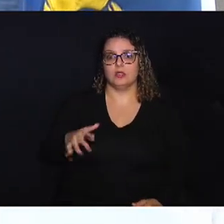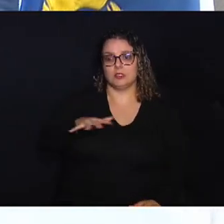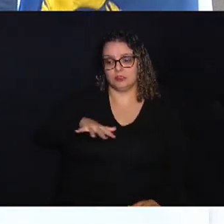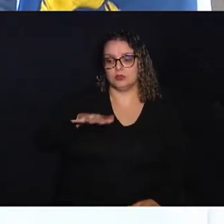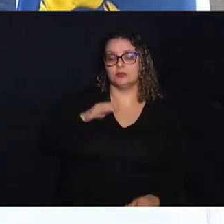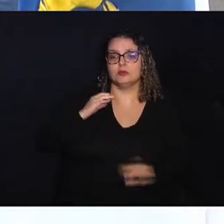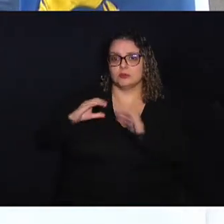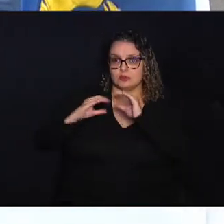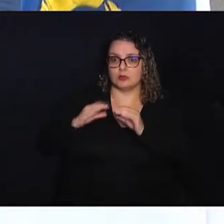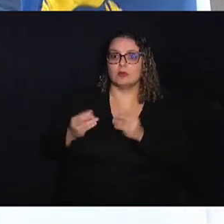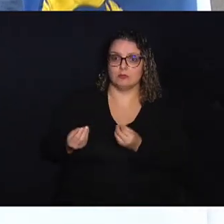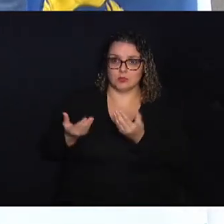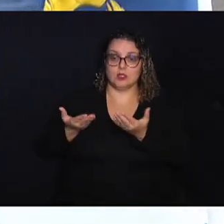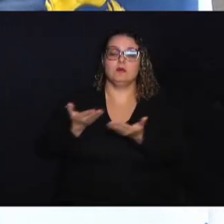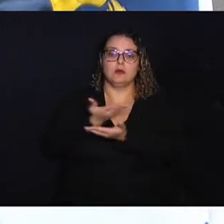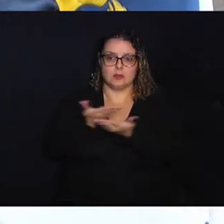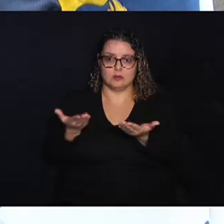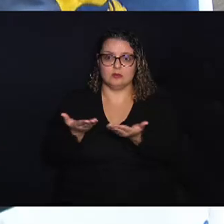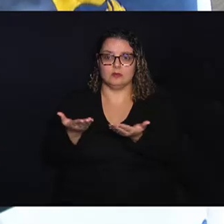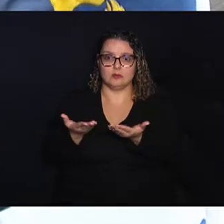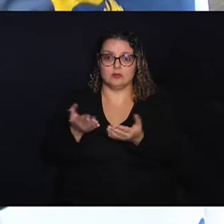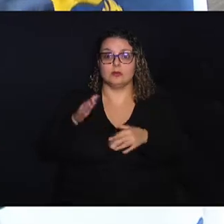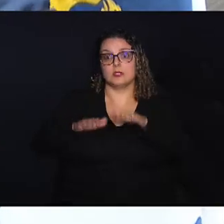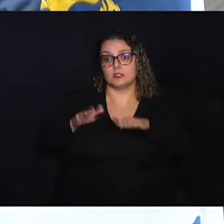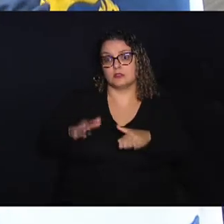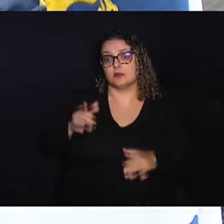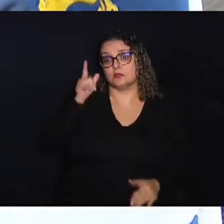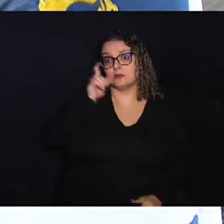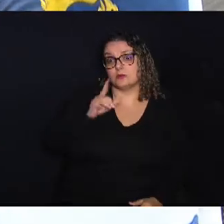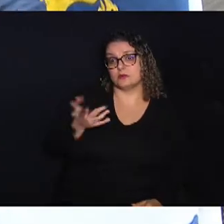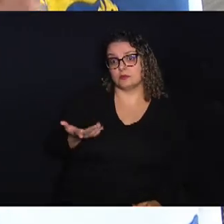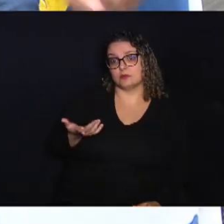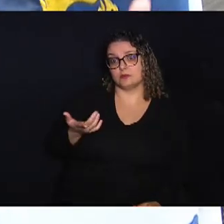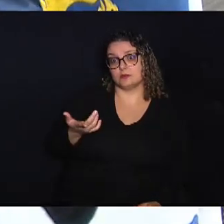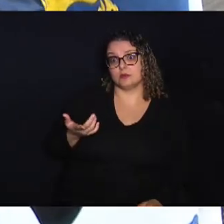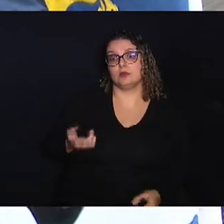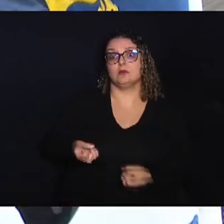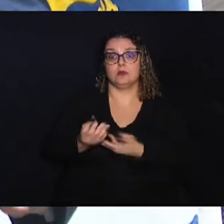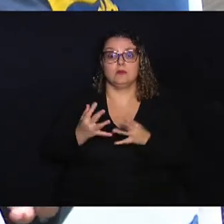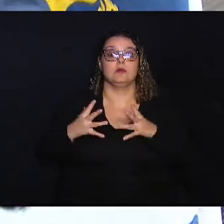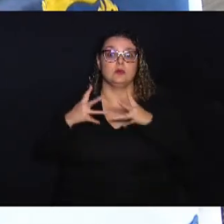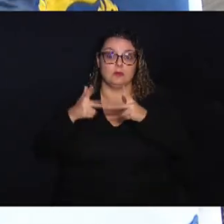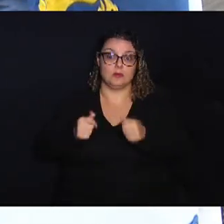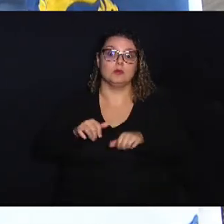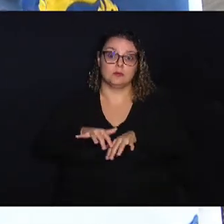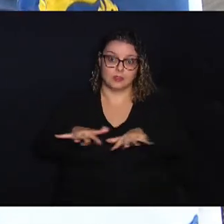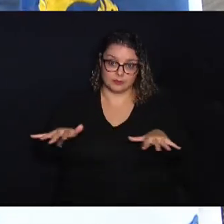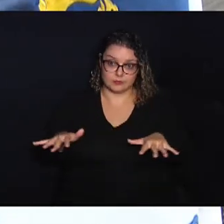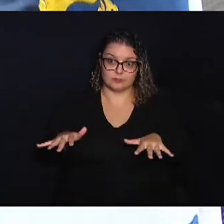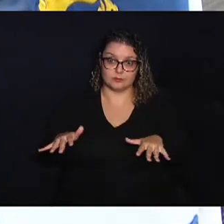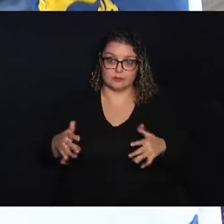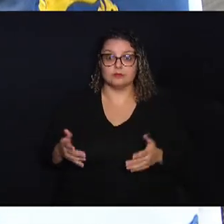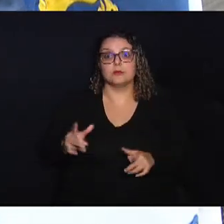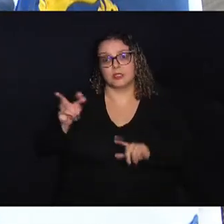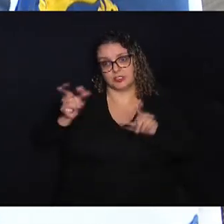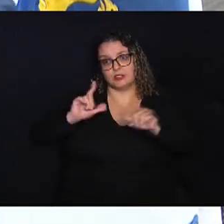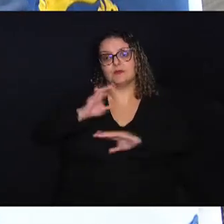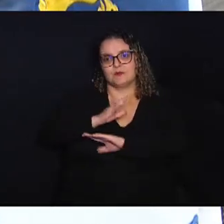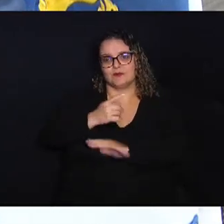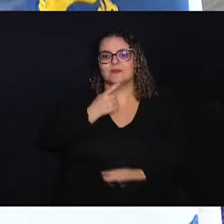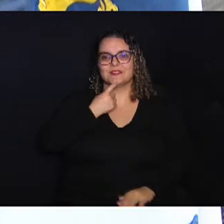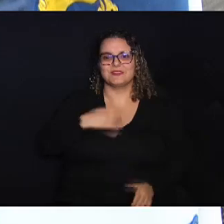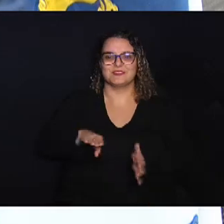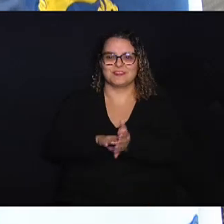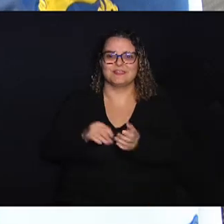comunicação oferece a eles isso aí, porque às vezes nós não conseguimos dar informação para todos, mas através da TV Câmara chega